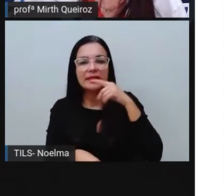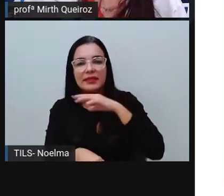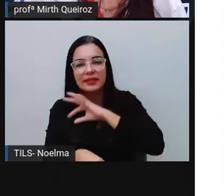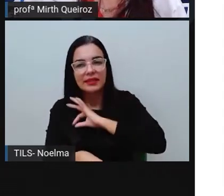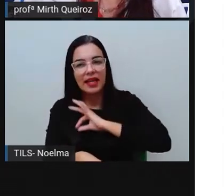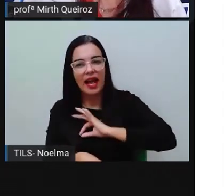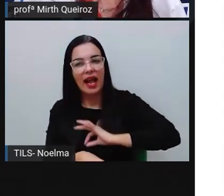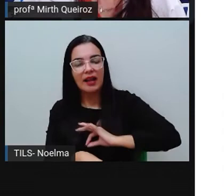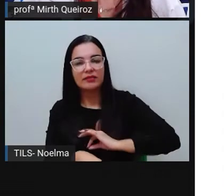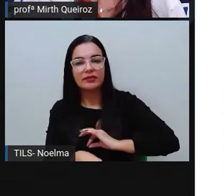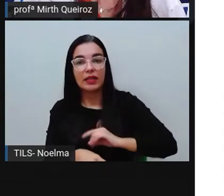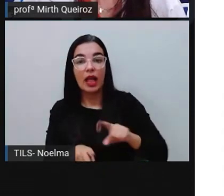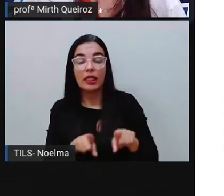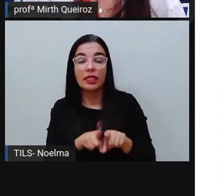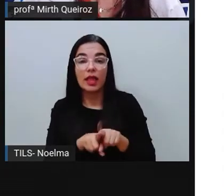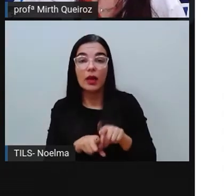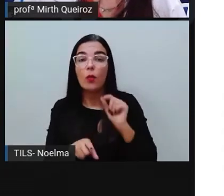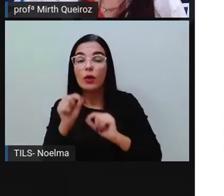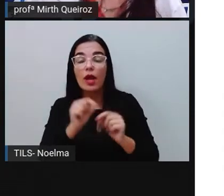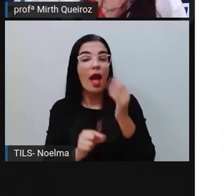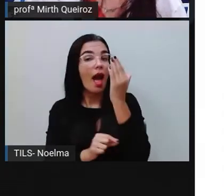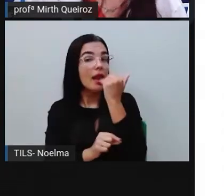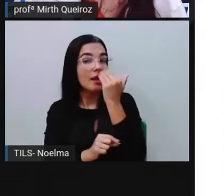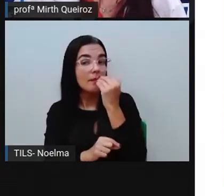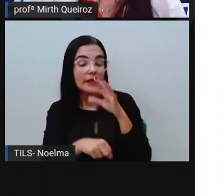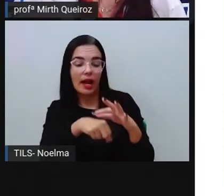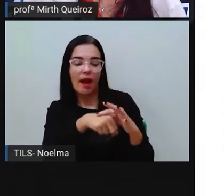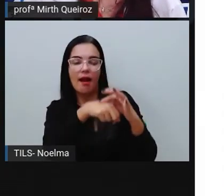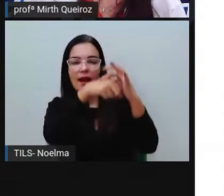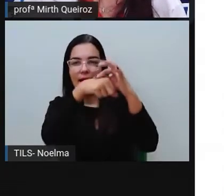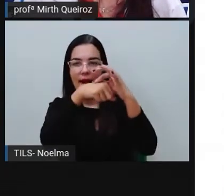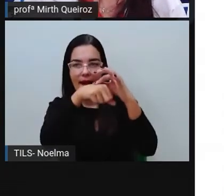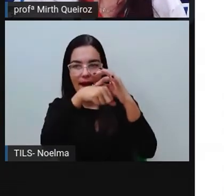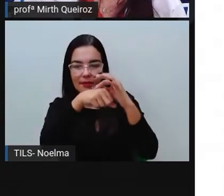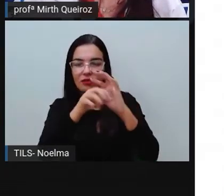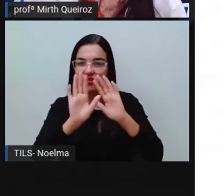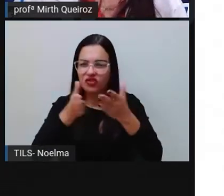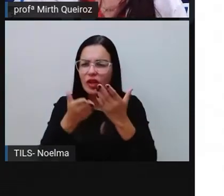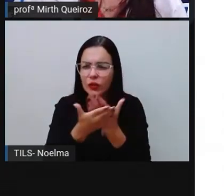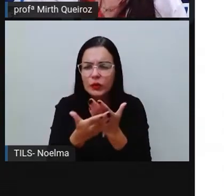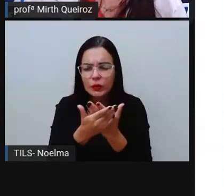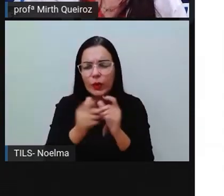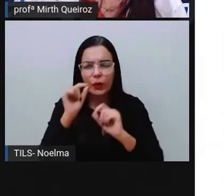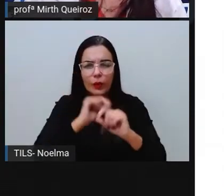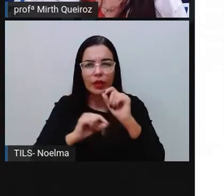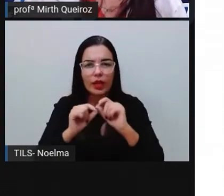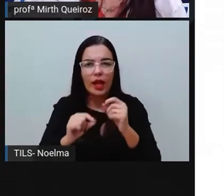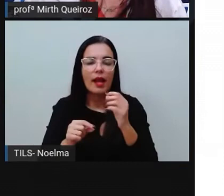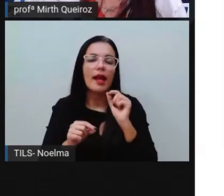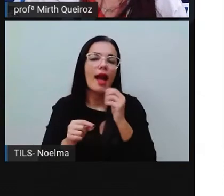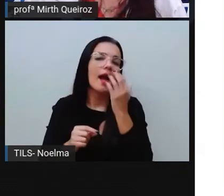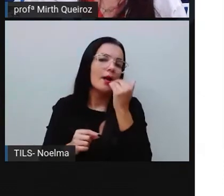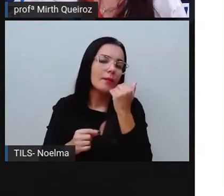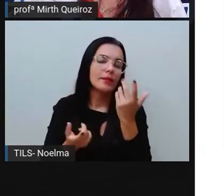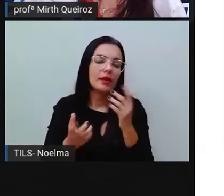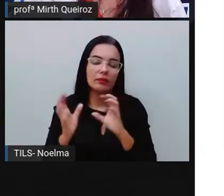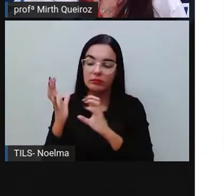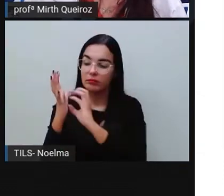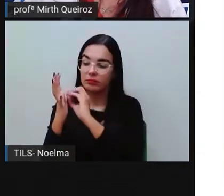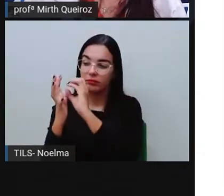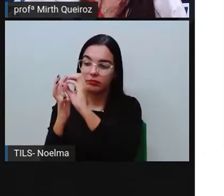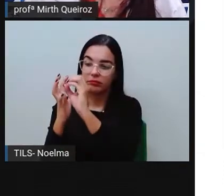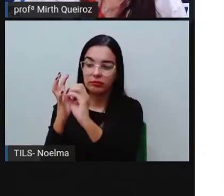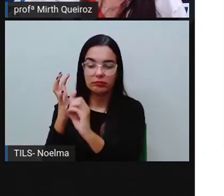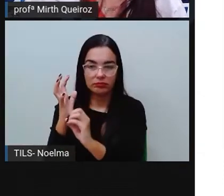ela é carnívora, ou seja, ela se alimenta de outro animal, né? A gente já estudou aí quando a gente estava falando sobre a cadeia alimentar,